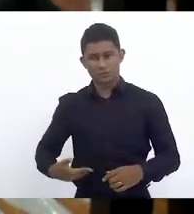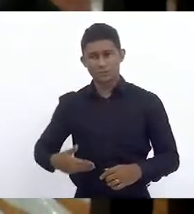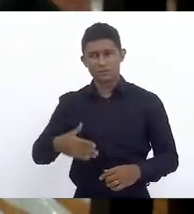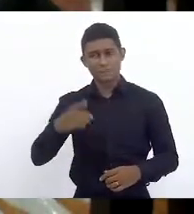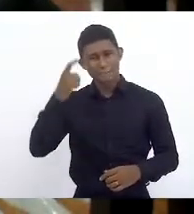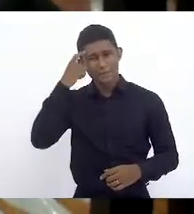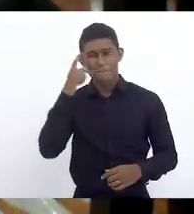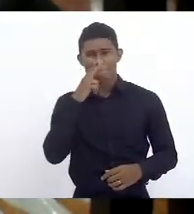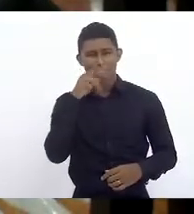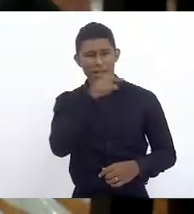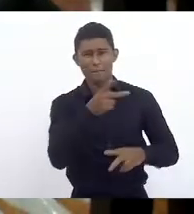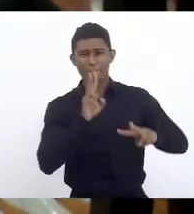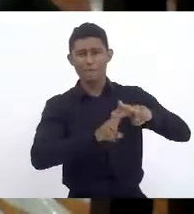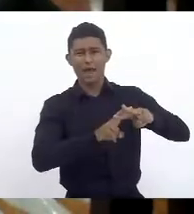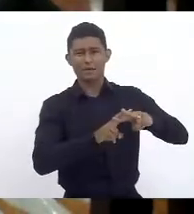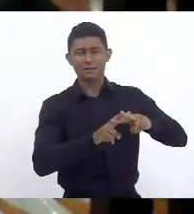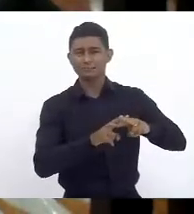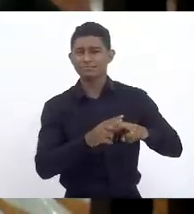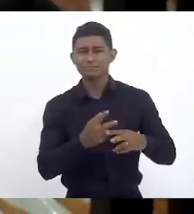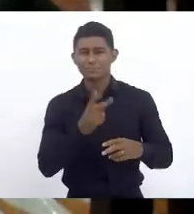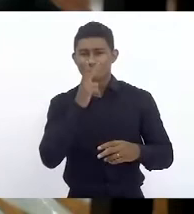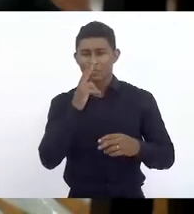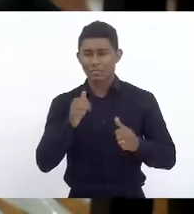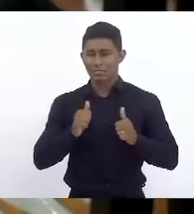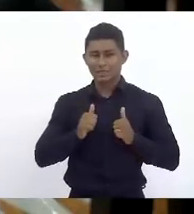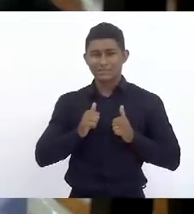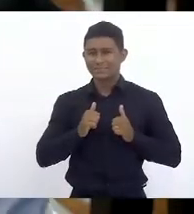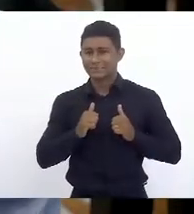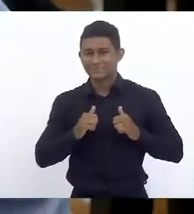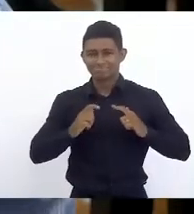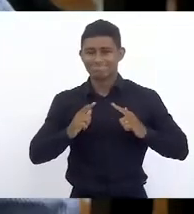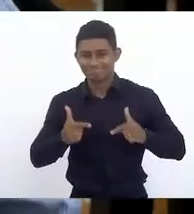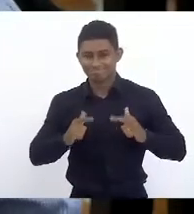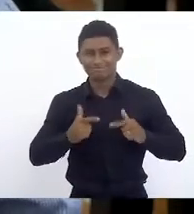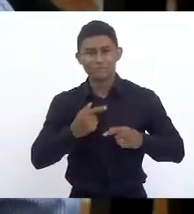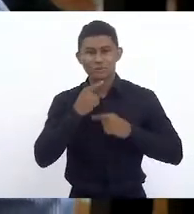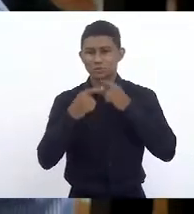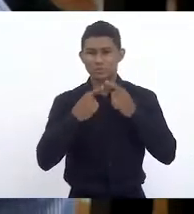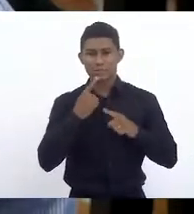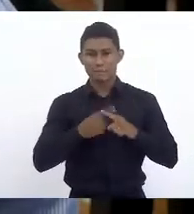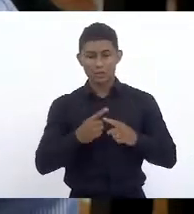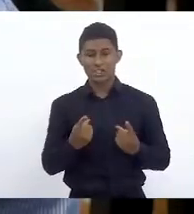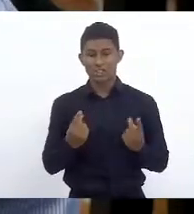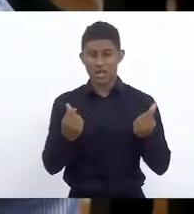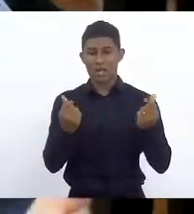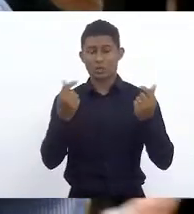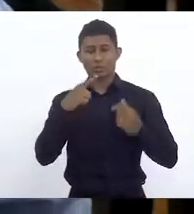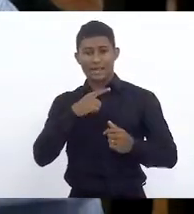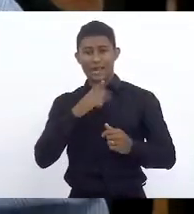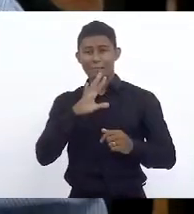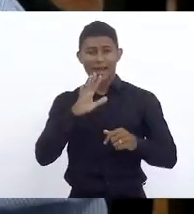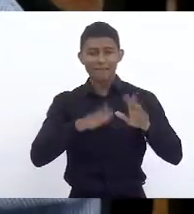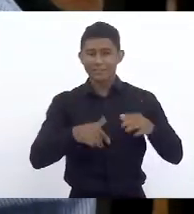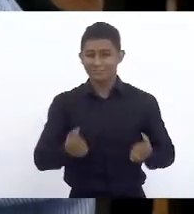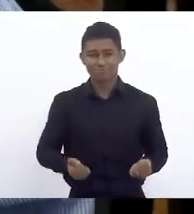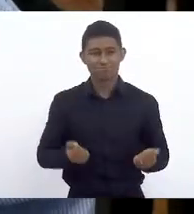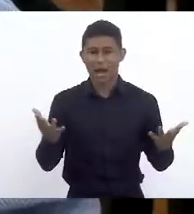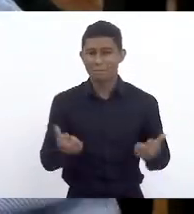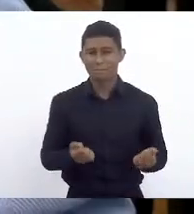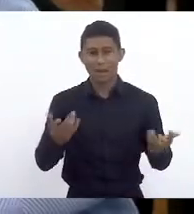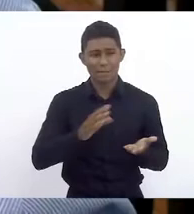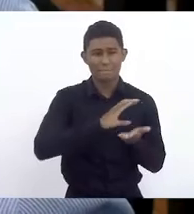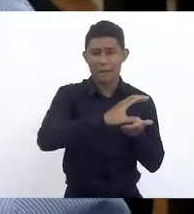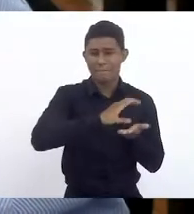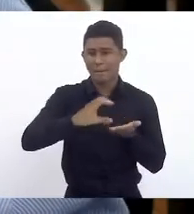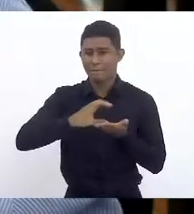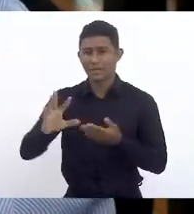de força que, mesmo tendo dinheiro, não se consegue gastar. Então, a gente não pode... tem que ter